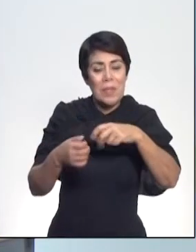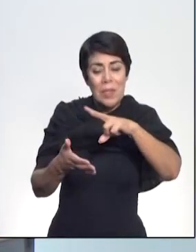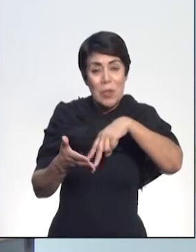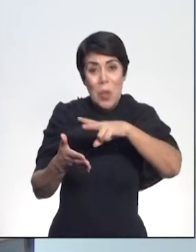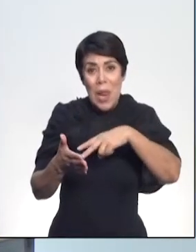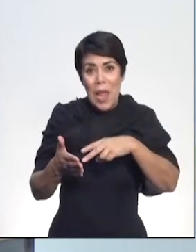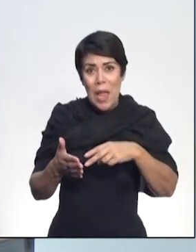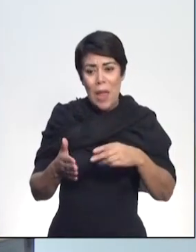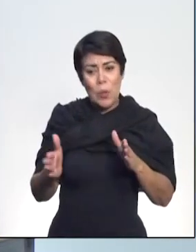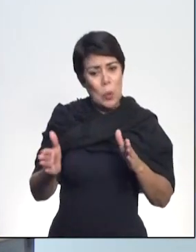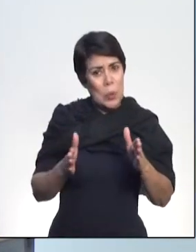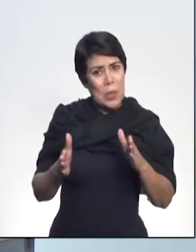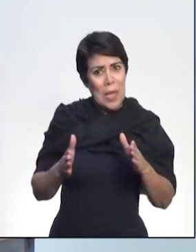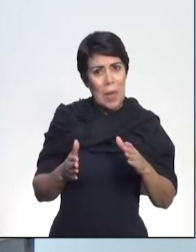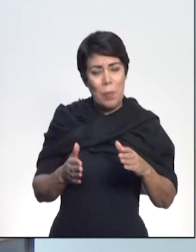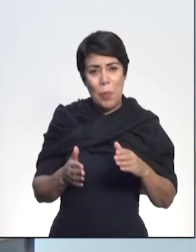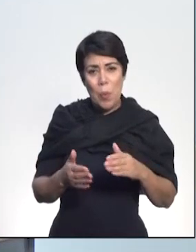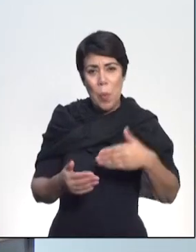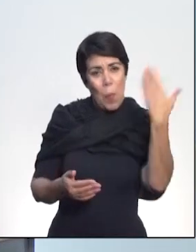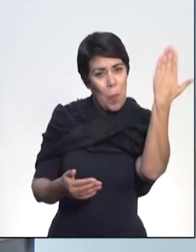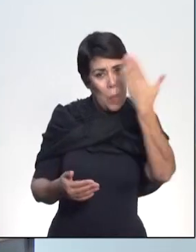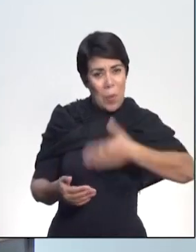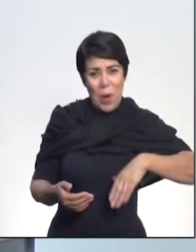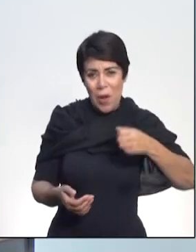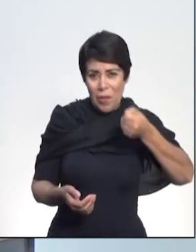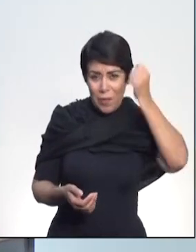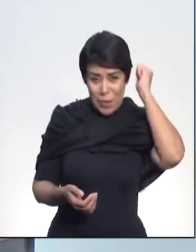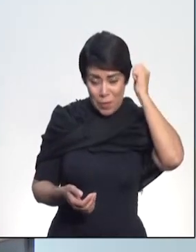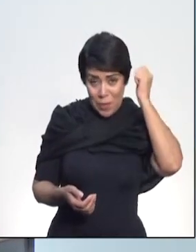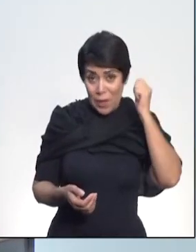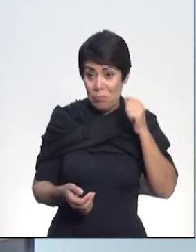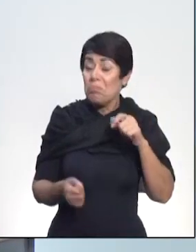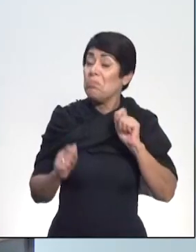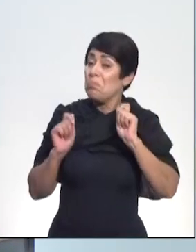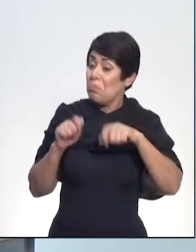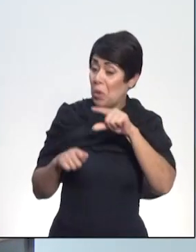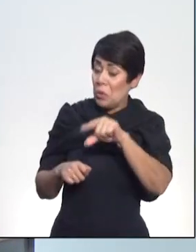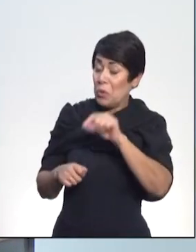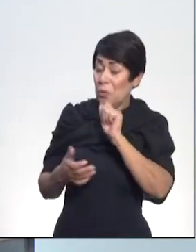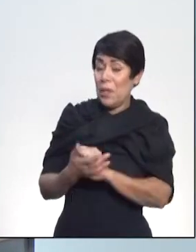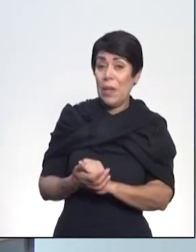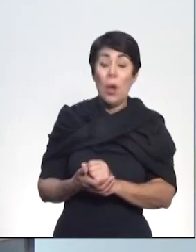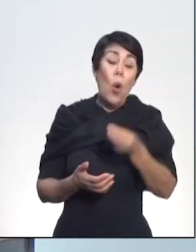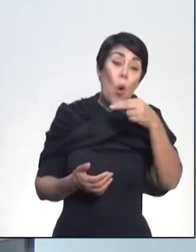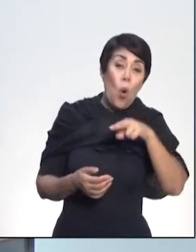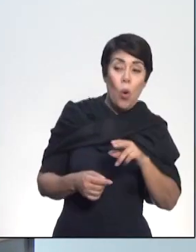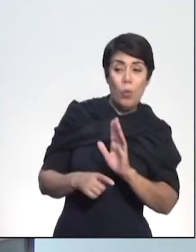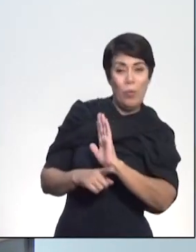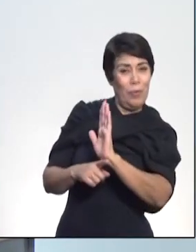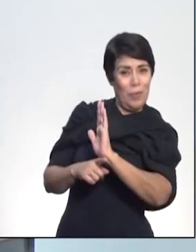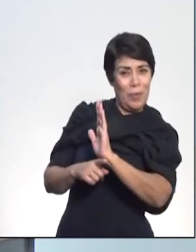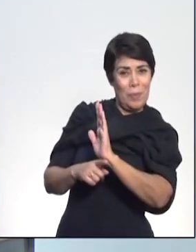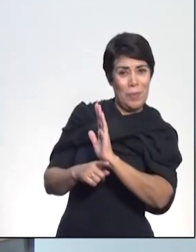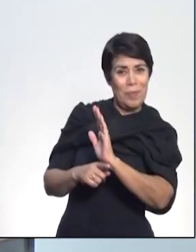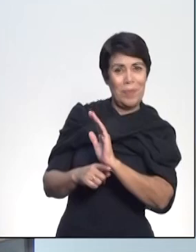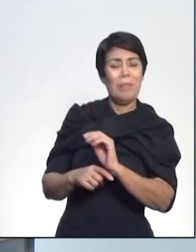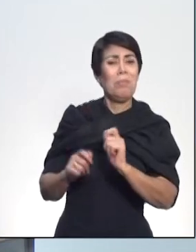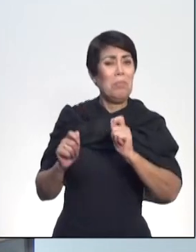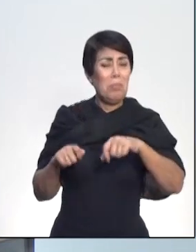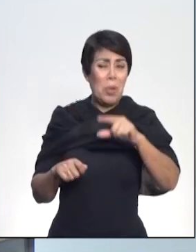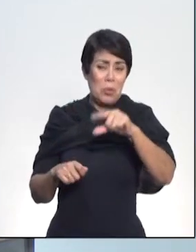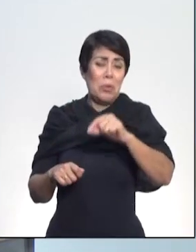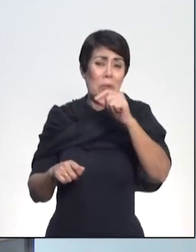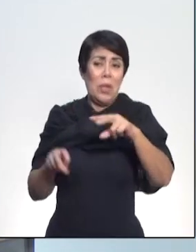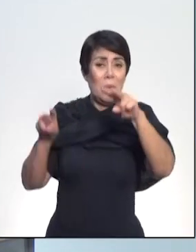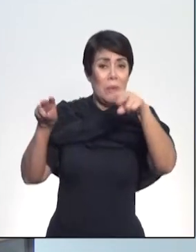o vestibular, durante a prova do vestibular. Né? Então, ler um livro, assistir a um documentário, seja qual o tema